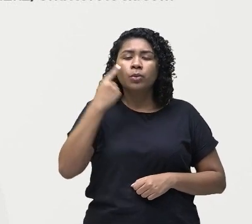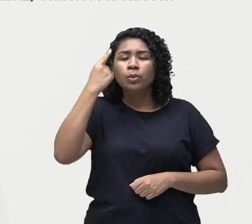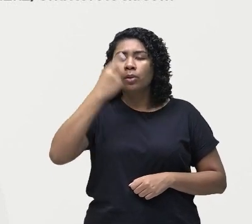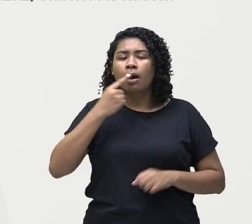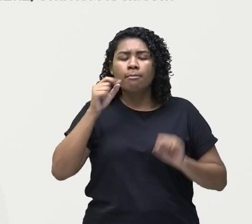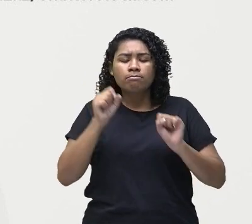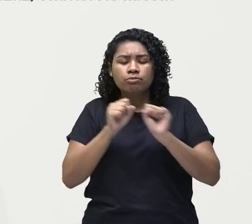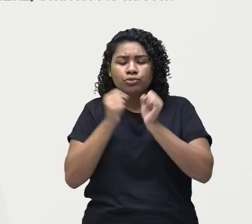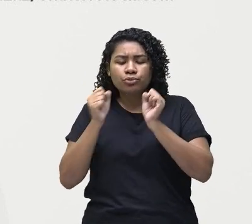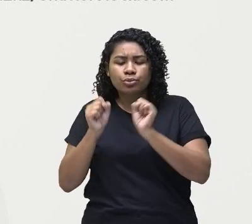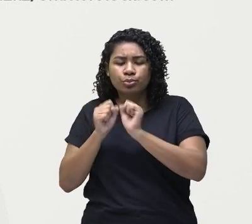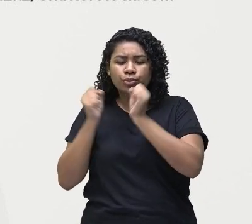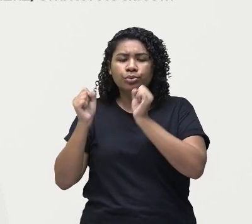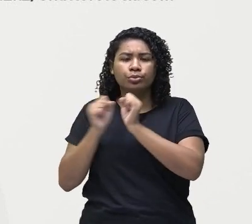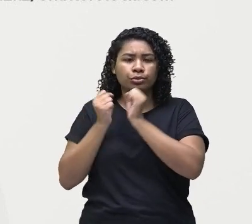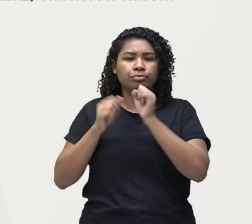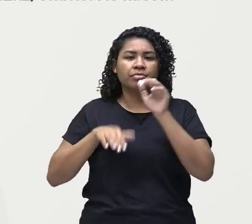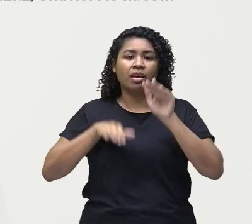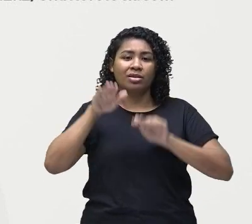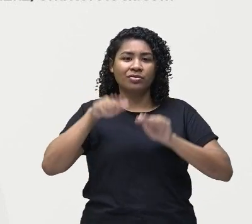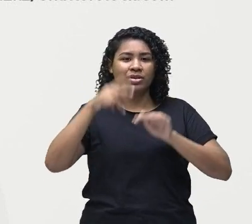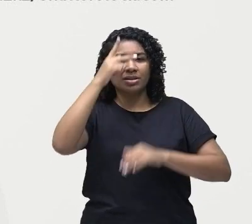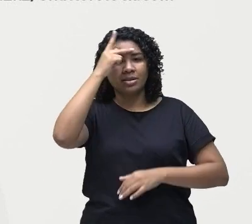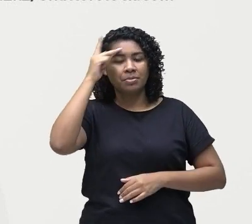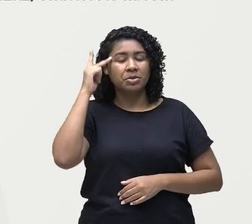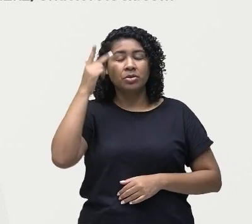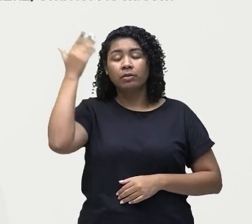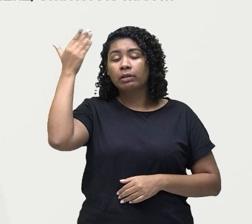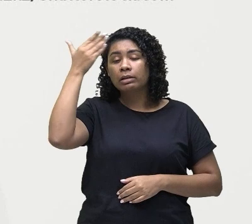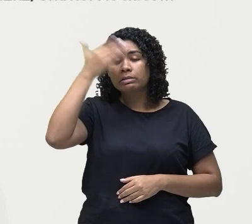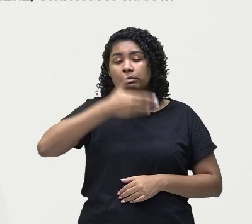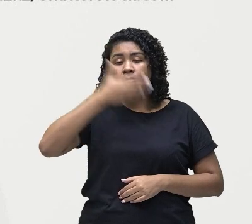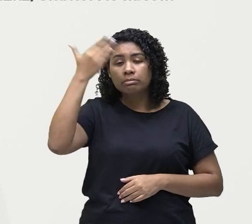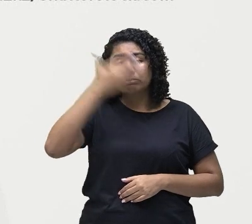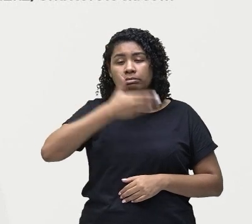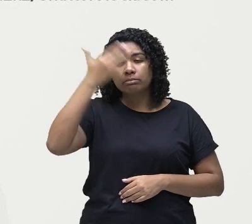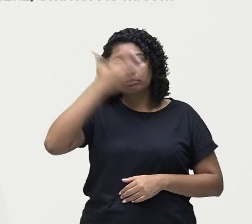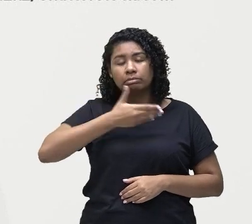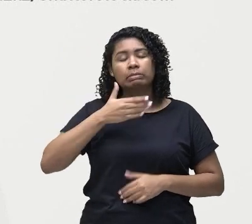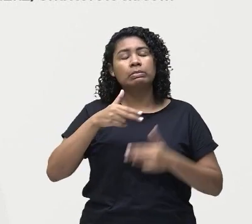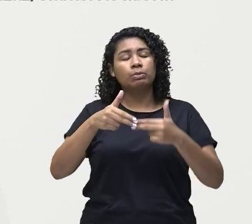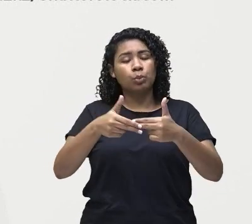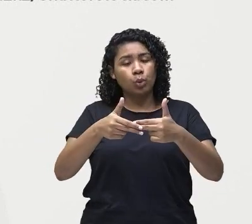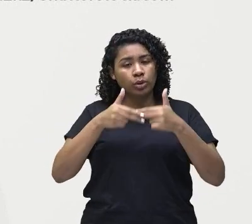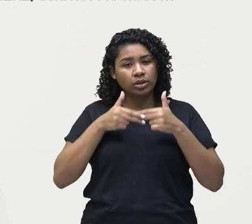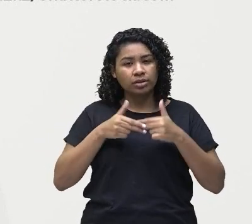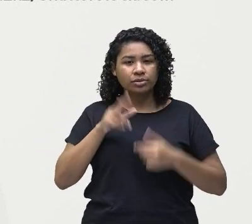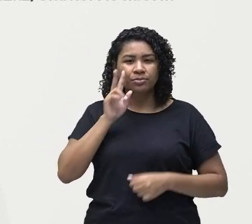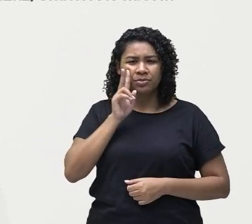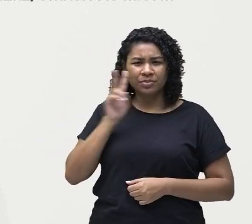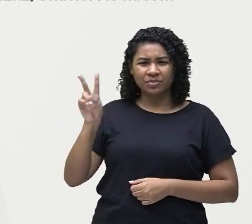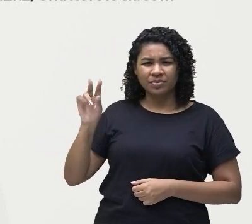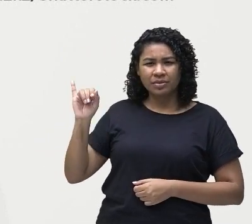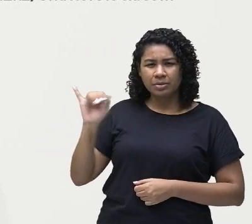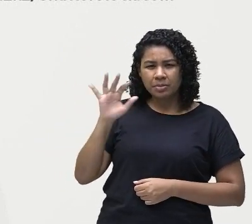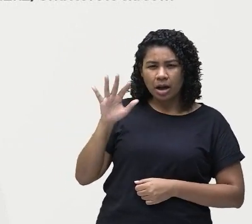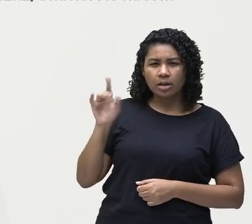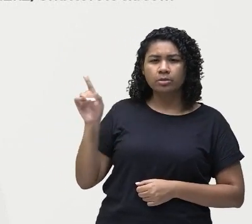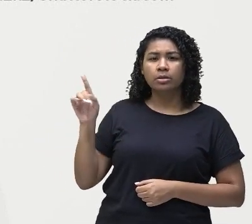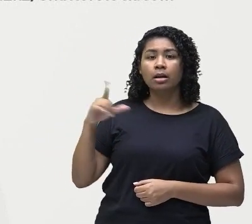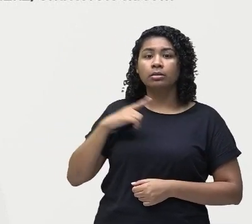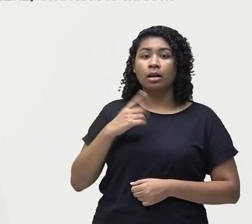que levam à perda parcial ou total da visão. Reparem aí nesse esquema que a gente tem 2 tipos de